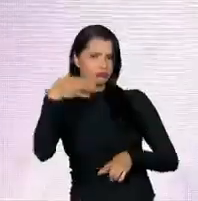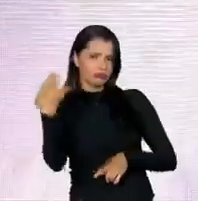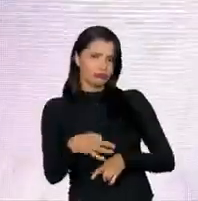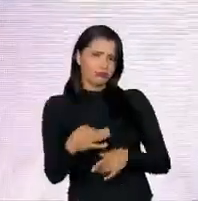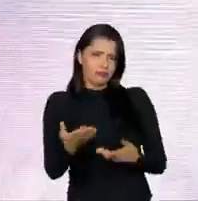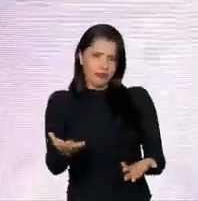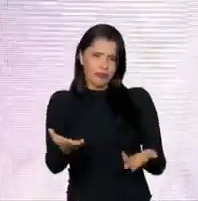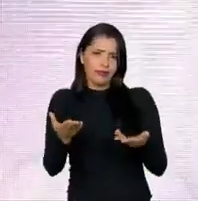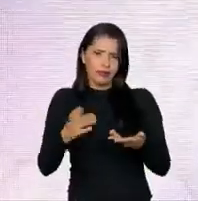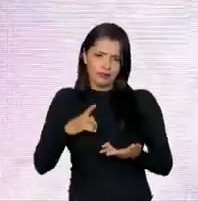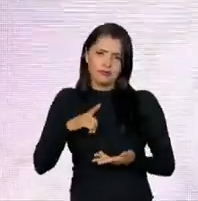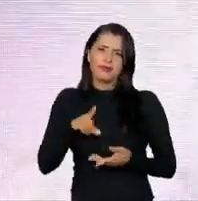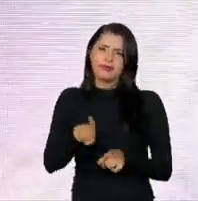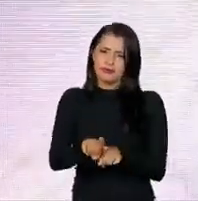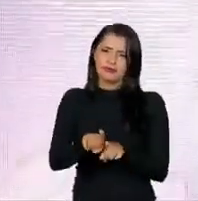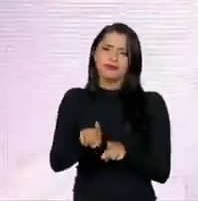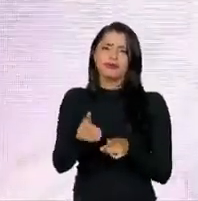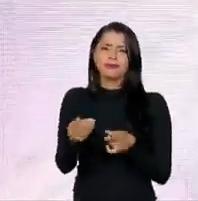que também tem